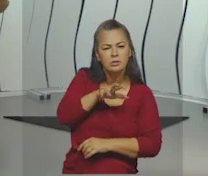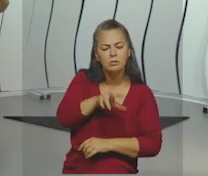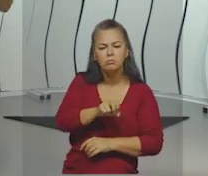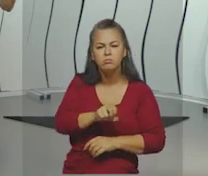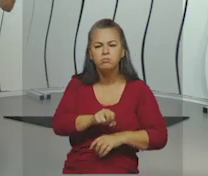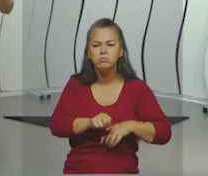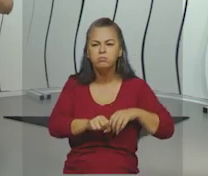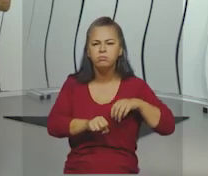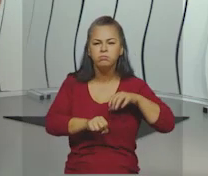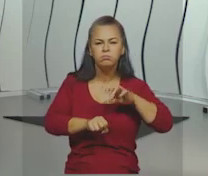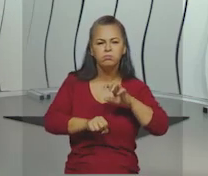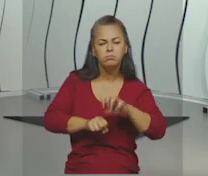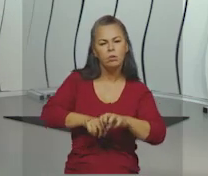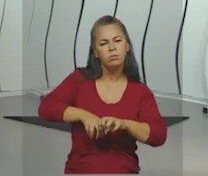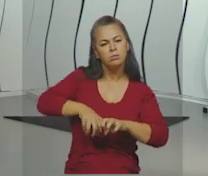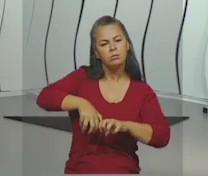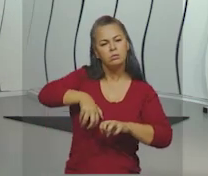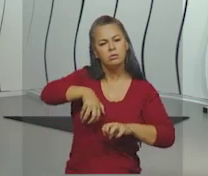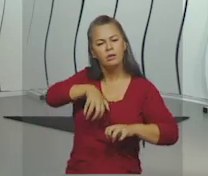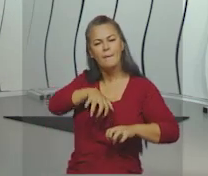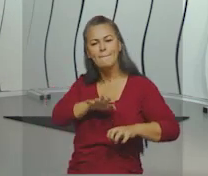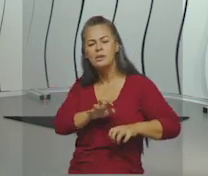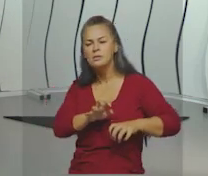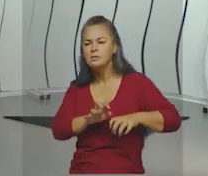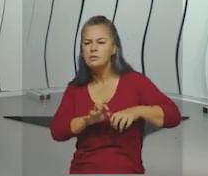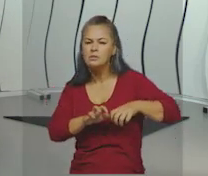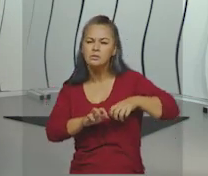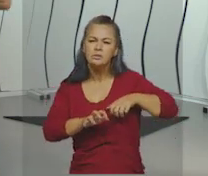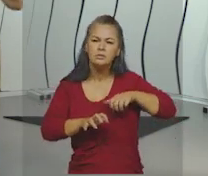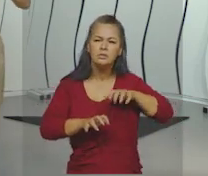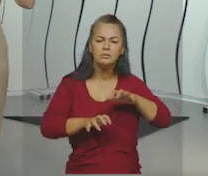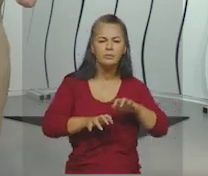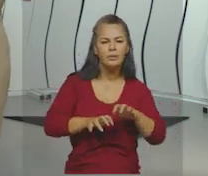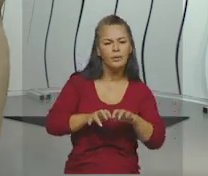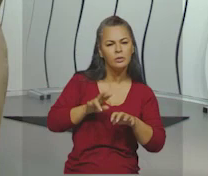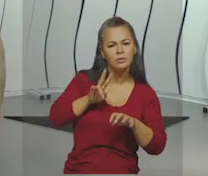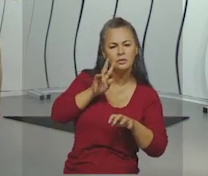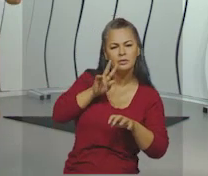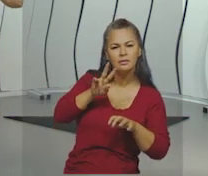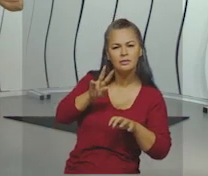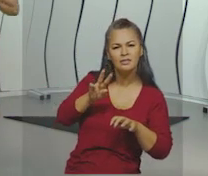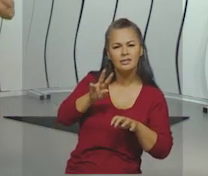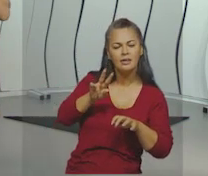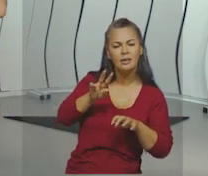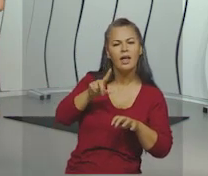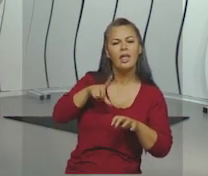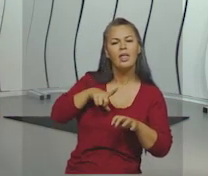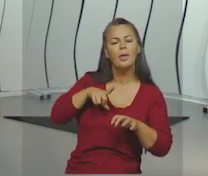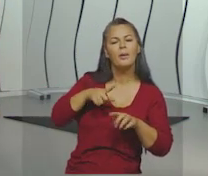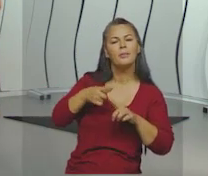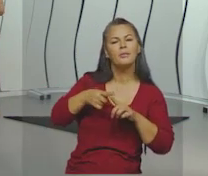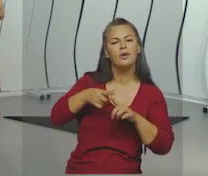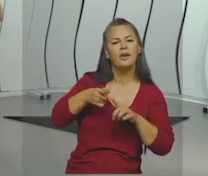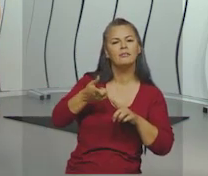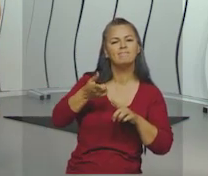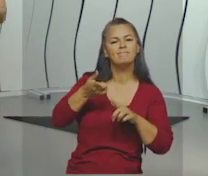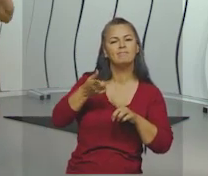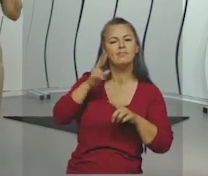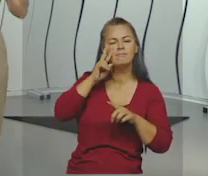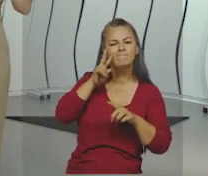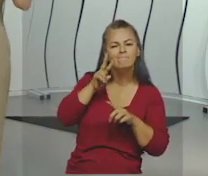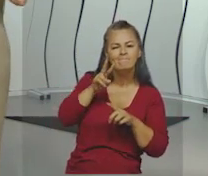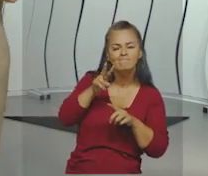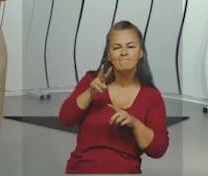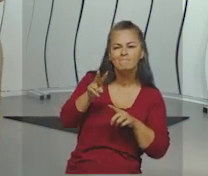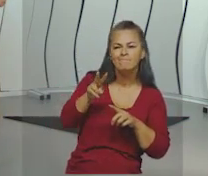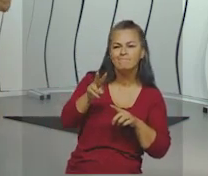presa, ele vai saber que a presa se esconde. Toda essa experiência vai ser agregada, né? Você vai ter a memória visual,